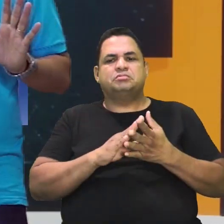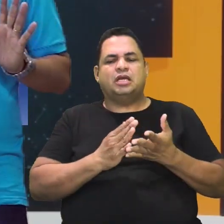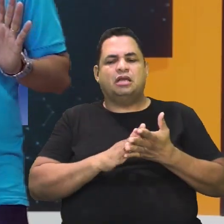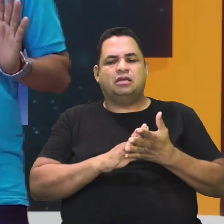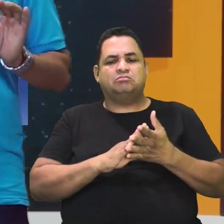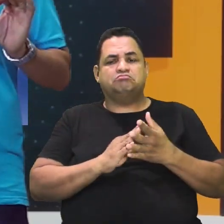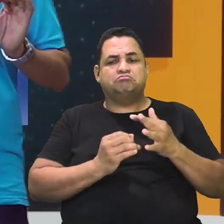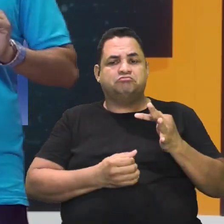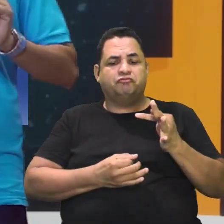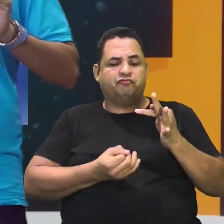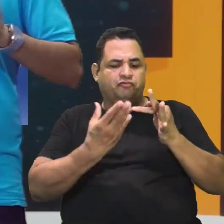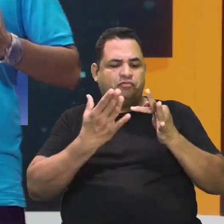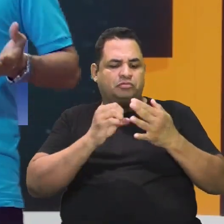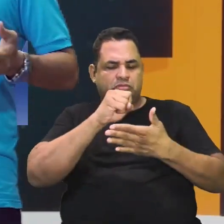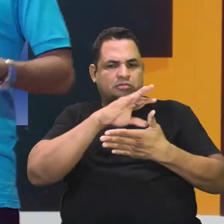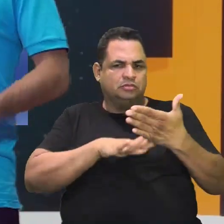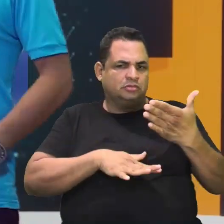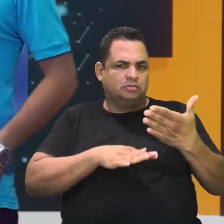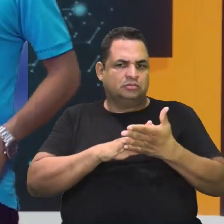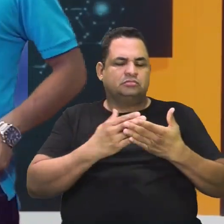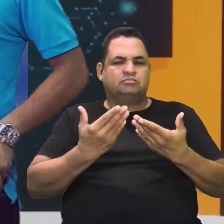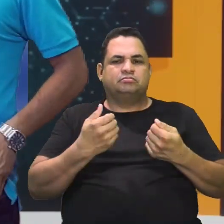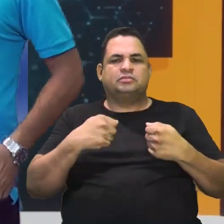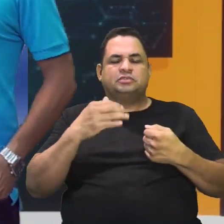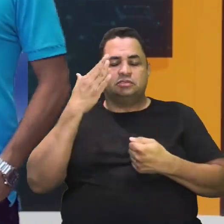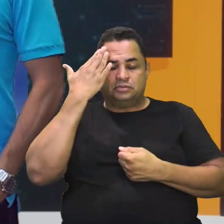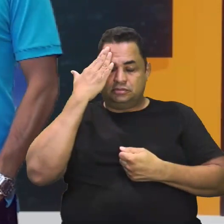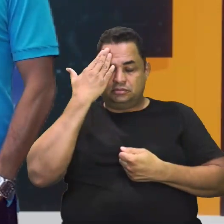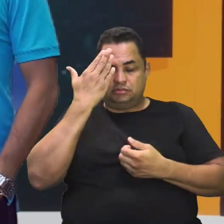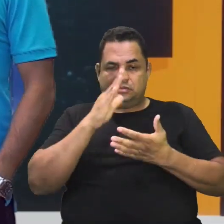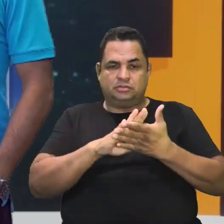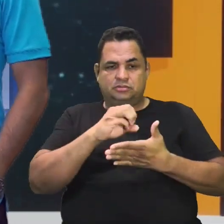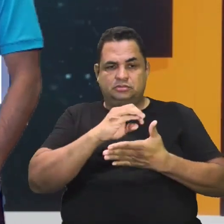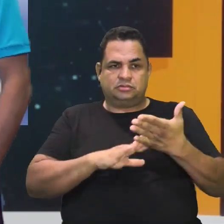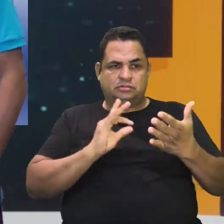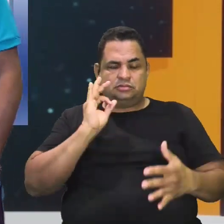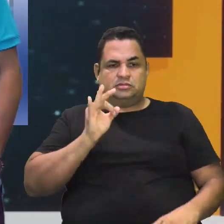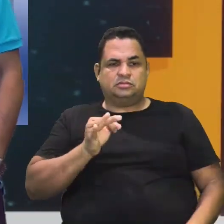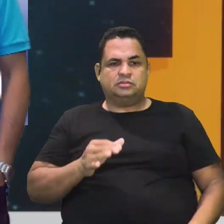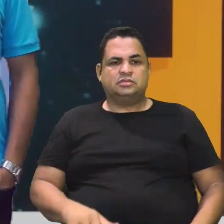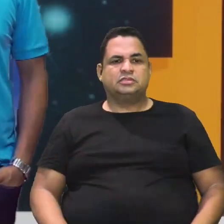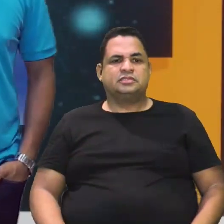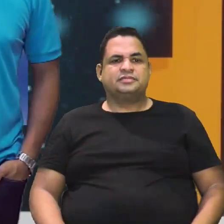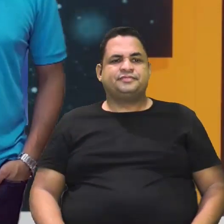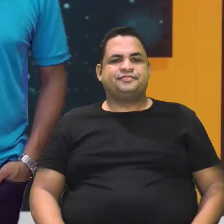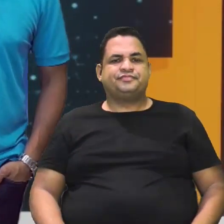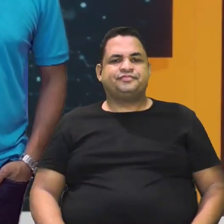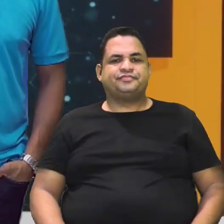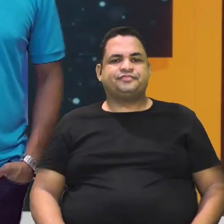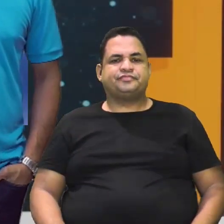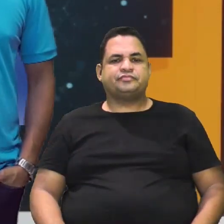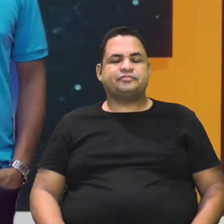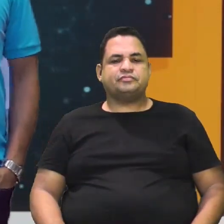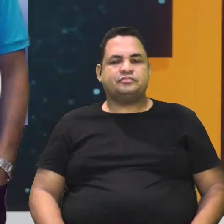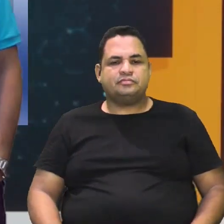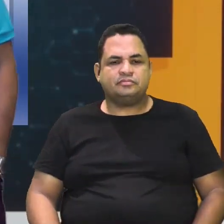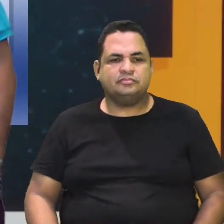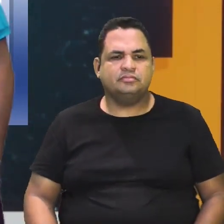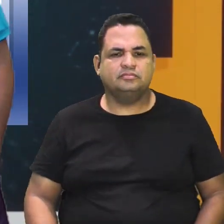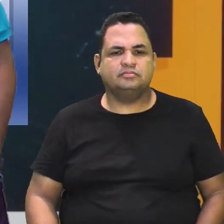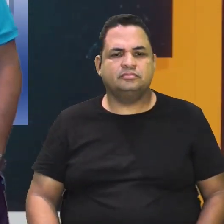questão. Só que nós temos que entender a questão para poder resolver. Pois certo? Certo? Beleza. Então vamos lá, e agora a gente vai falar aqui, ó, de